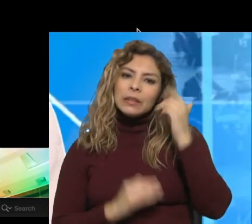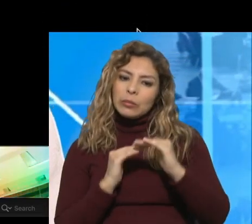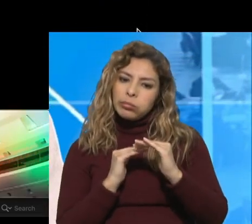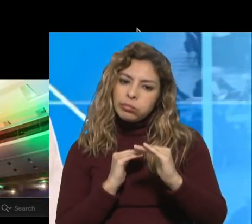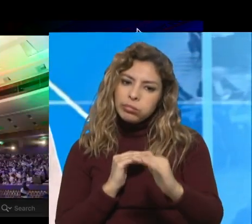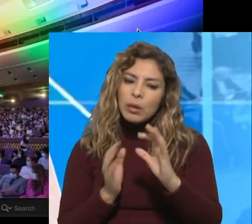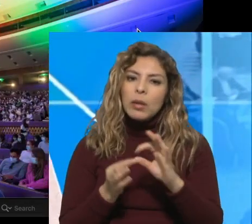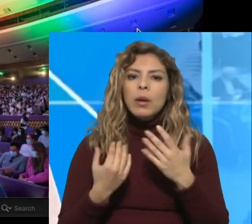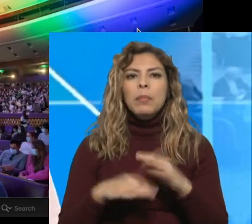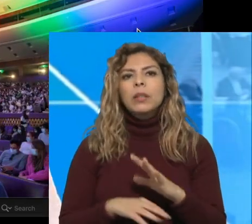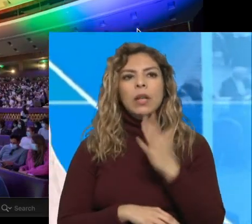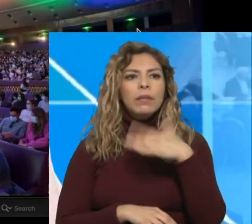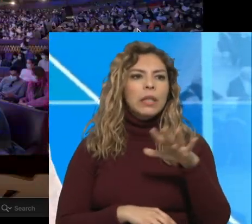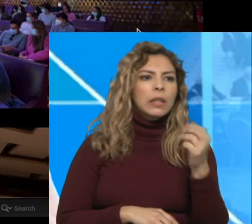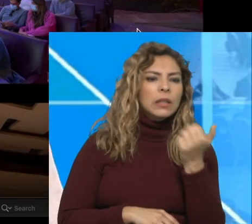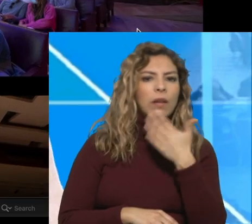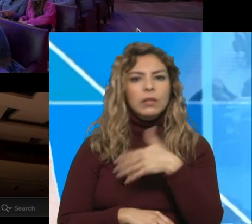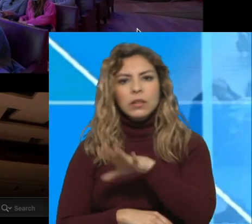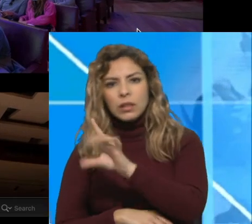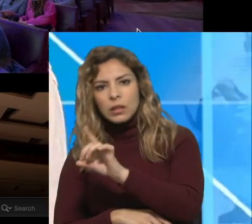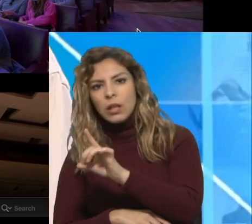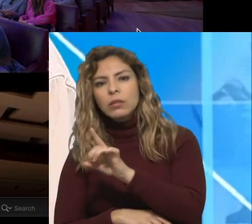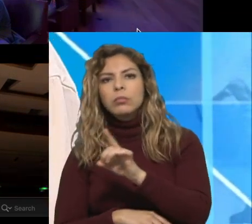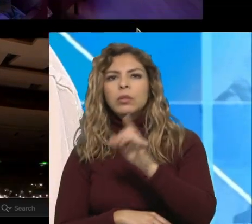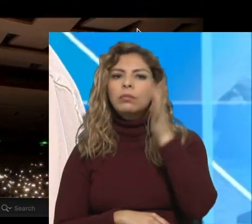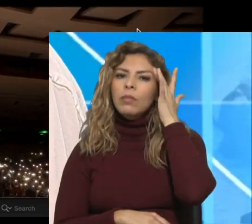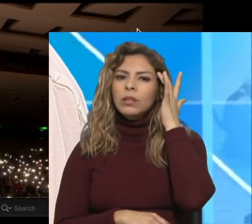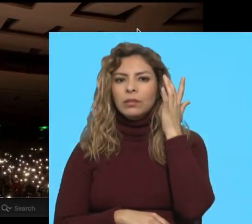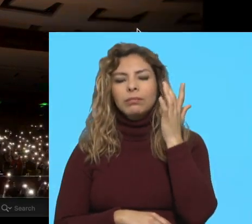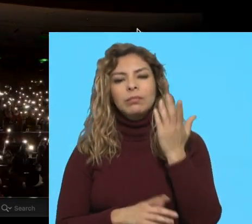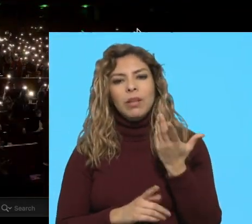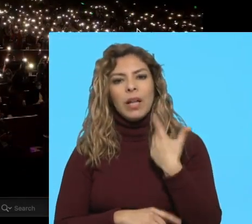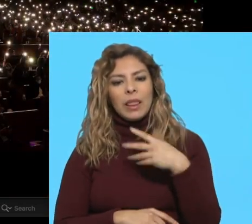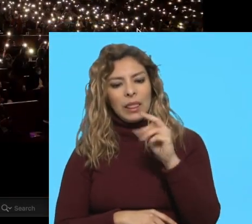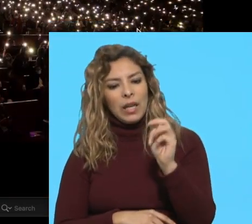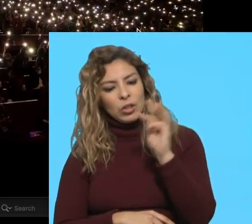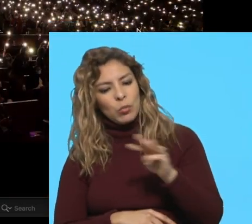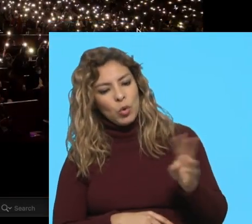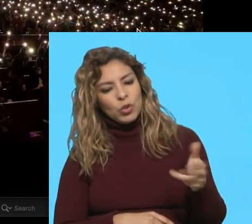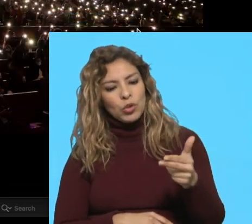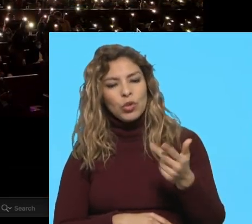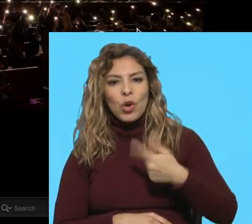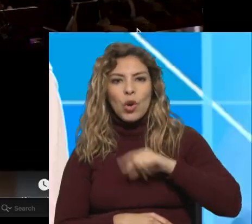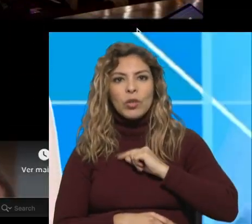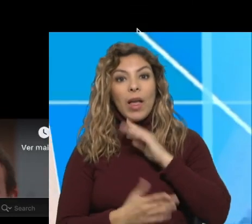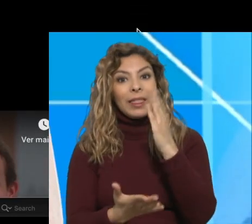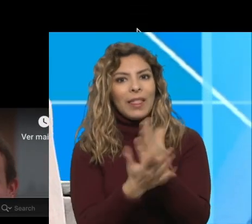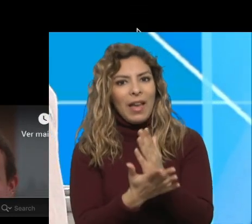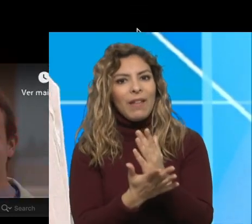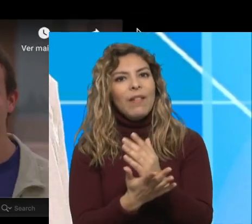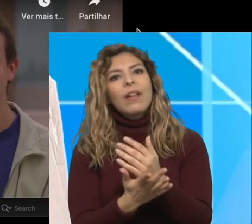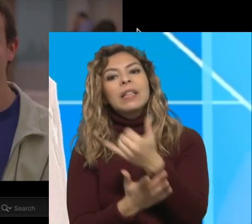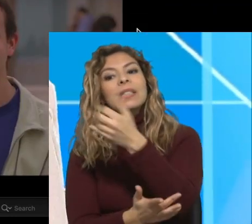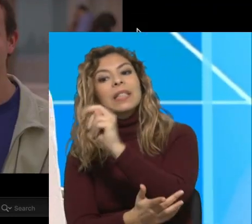mas aí dos 15, 16 aos 80 facilmente. Sim. Os 3 milhões de nós seriam uns até aos 25 anos, não é? Aos 35 anos.